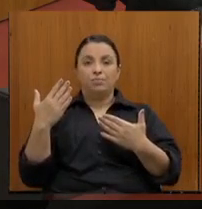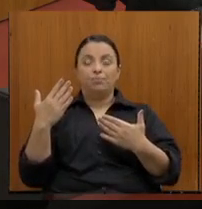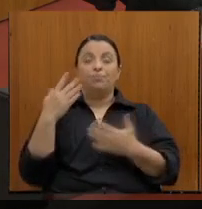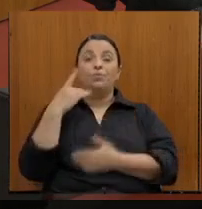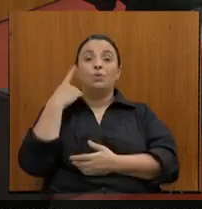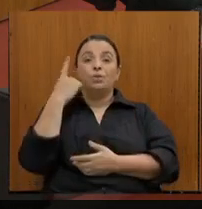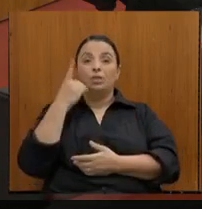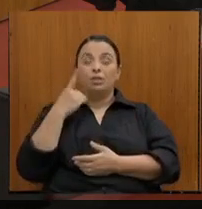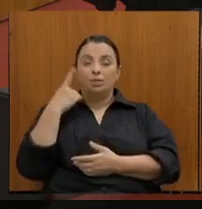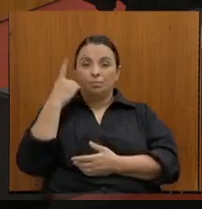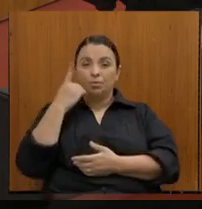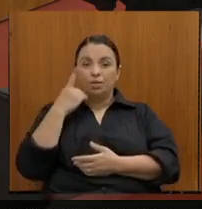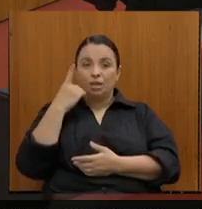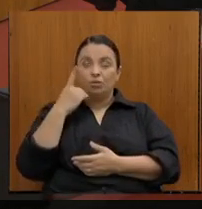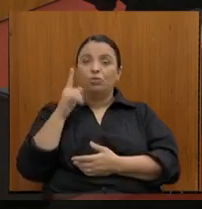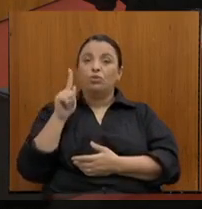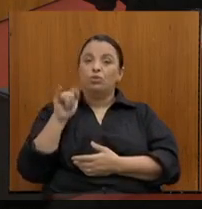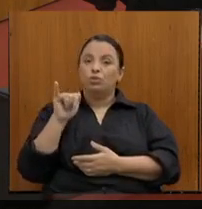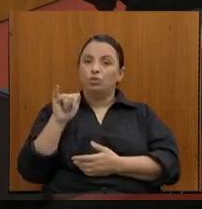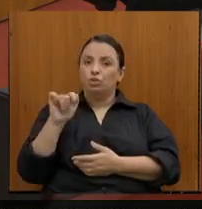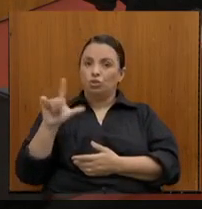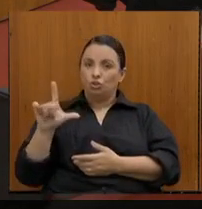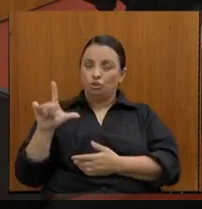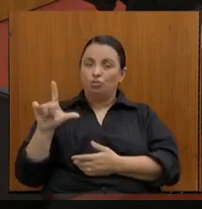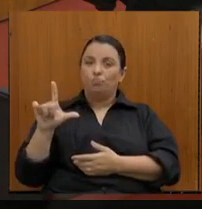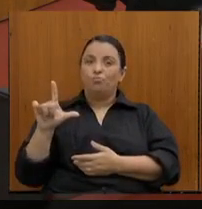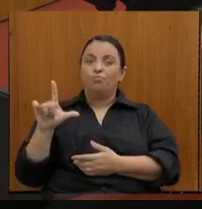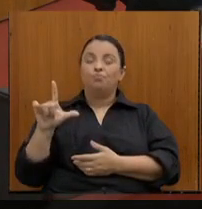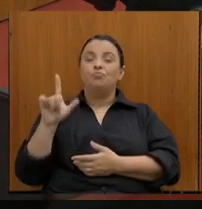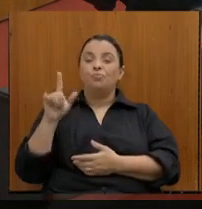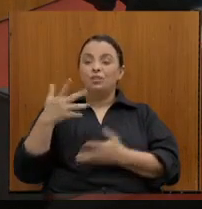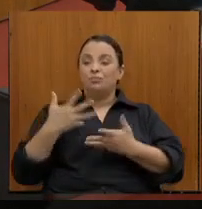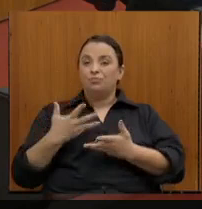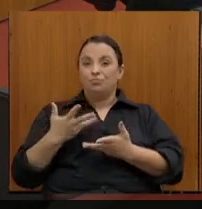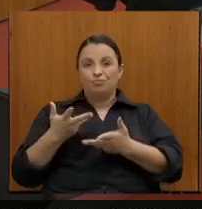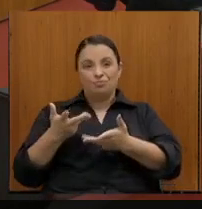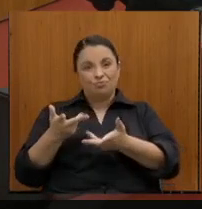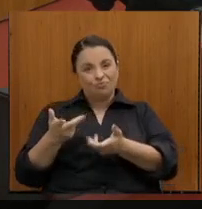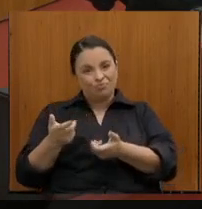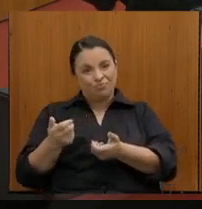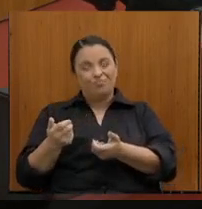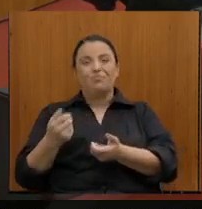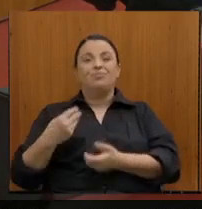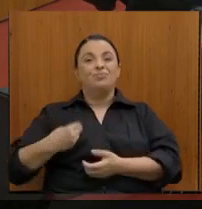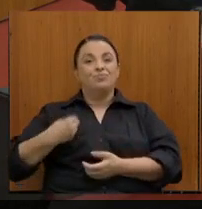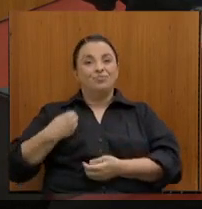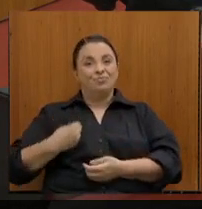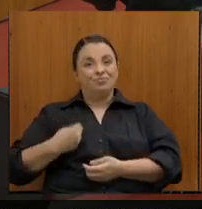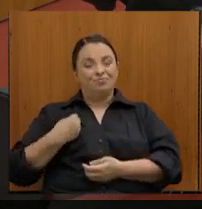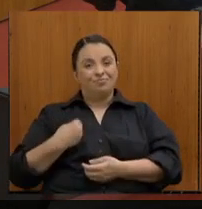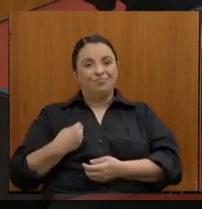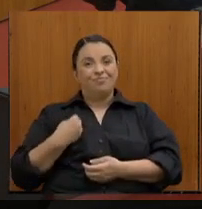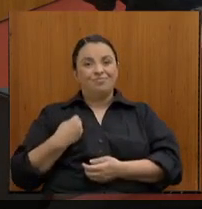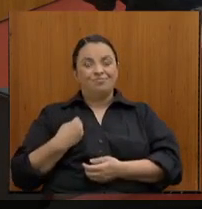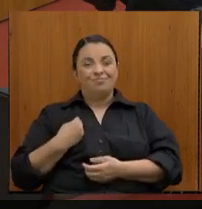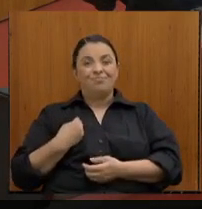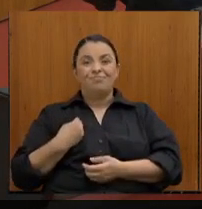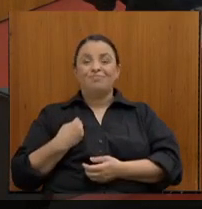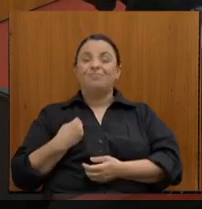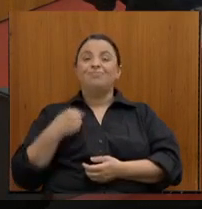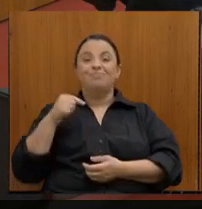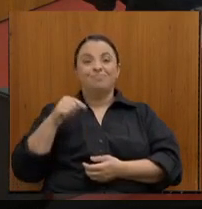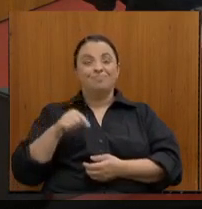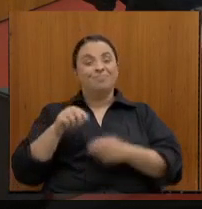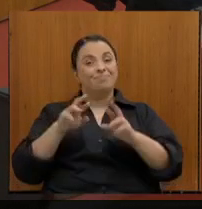deputado Gil Pereira por esse um rosto convite de participar desta